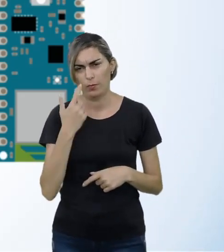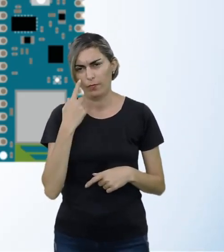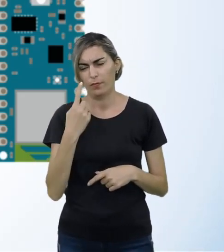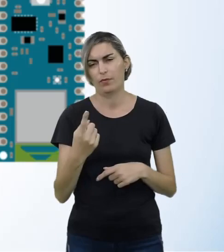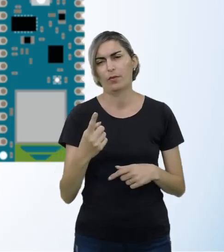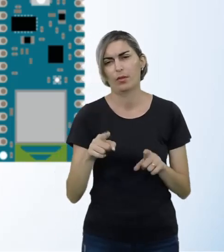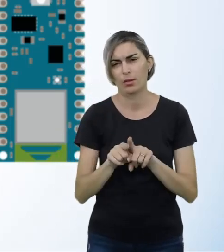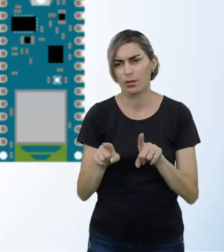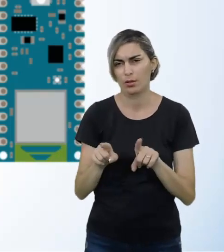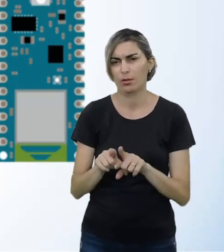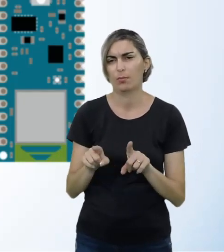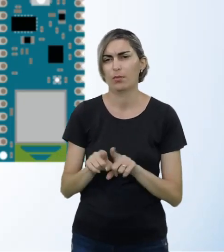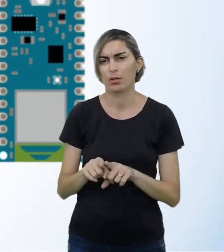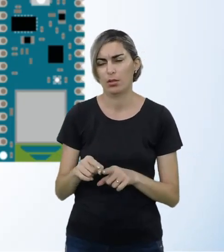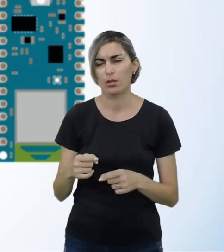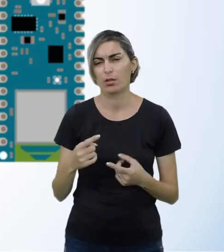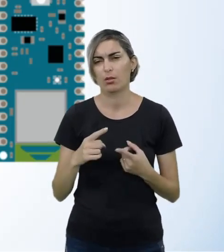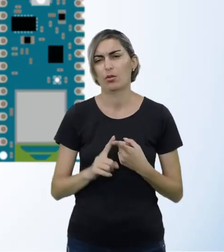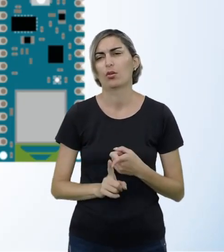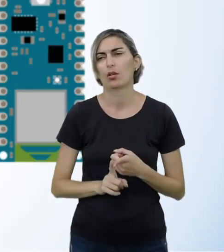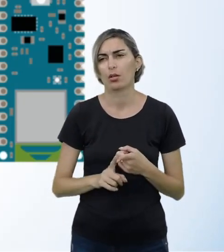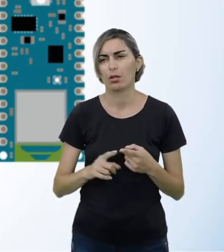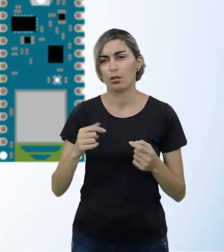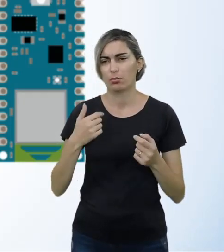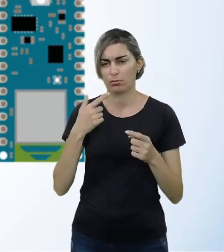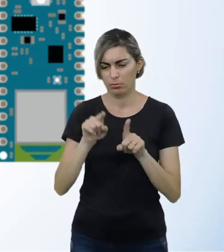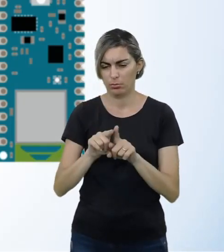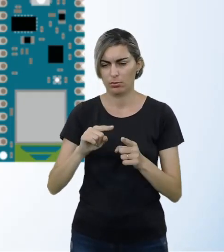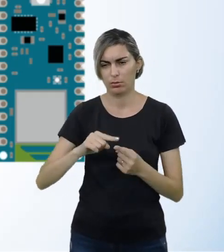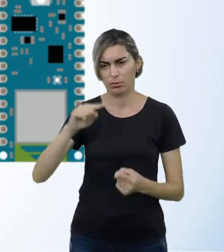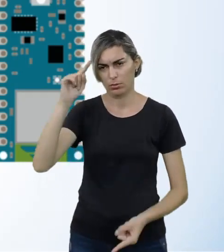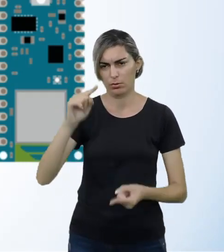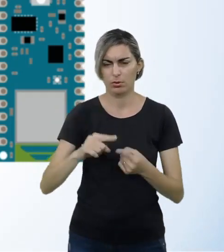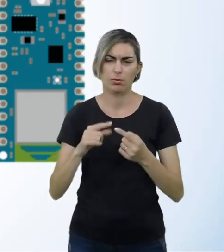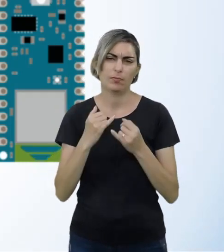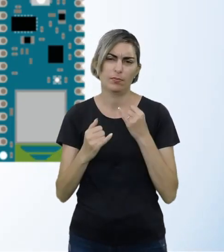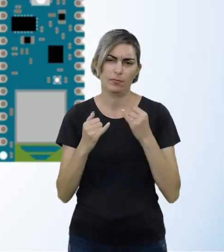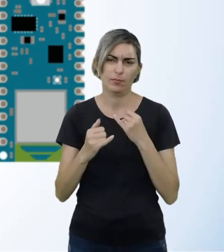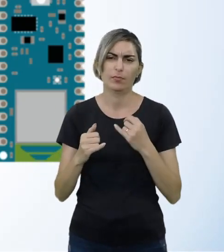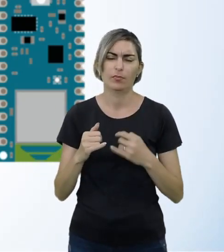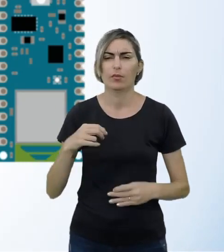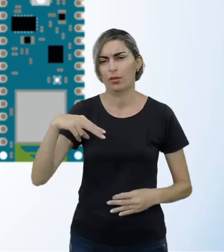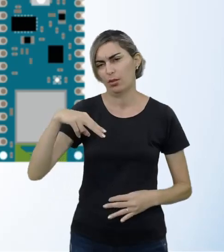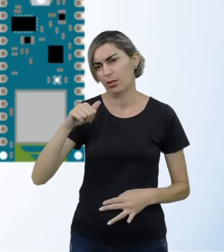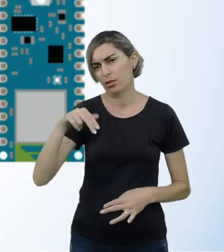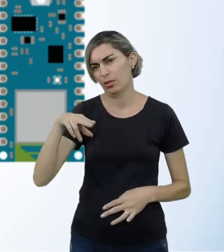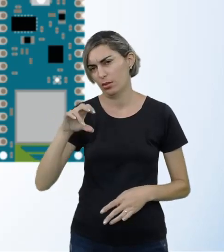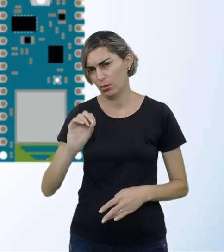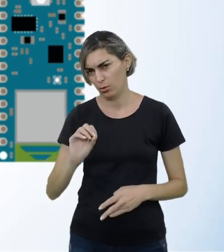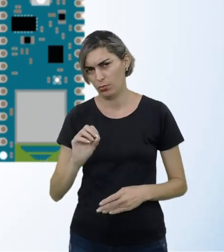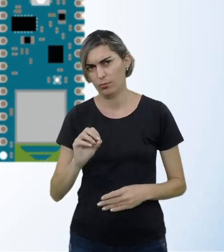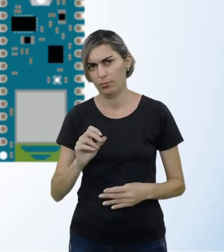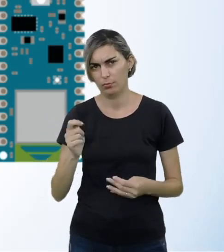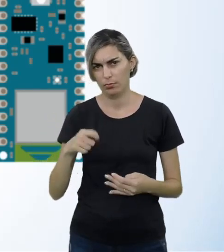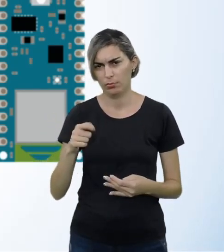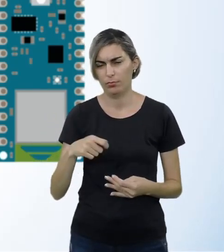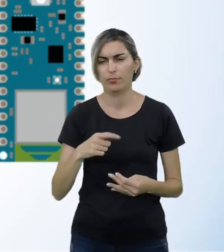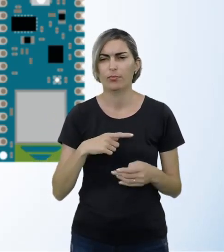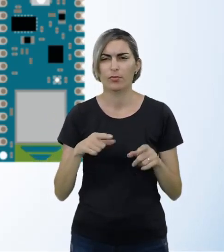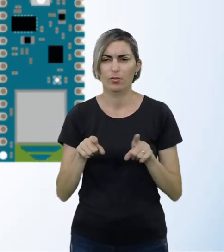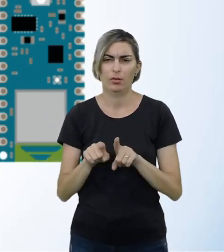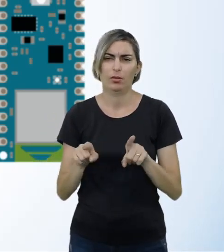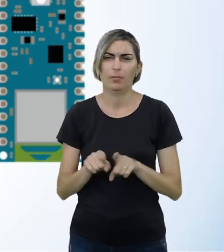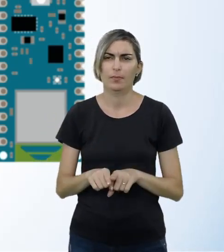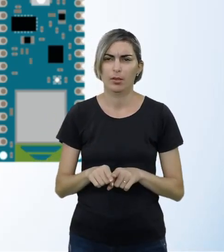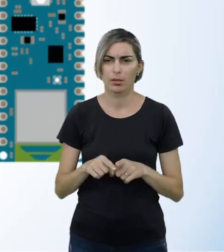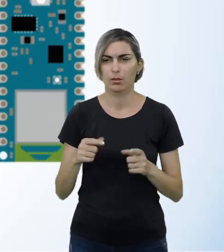PWM, então a gente também tem um upgrade em termos de PWM. Em termos de tamanho, ele se assemelha ao Arduino Nano, tá? A